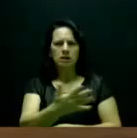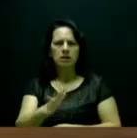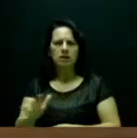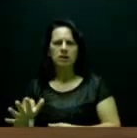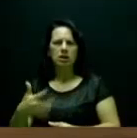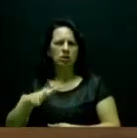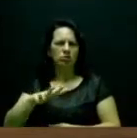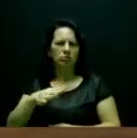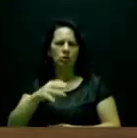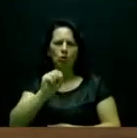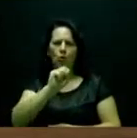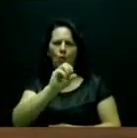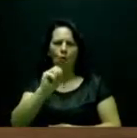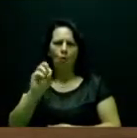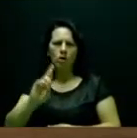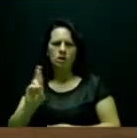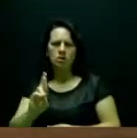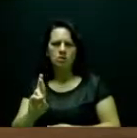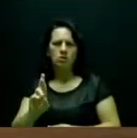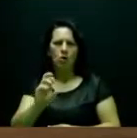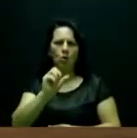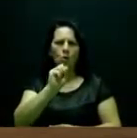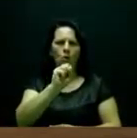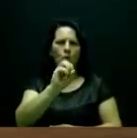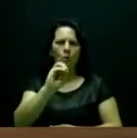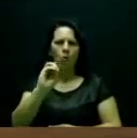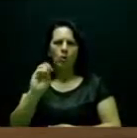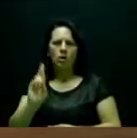de 800, se eu não me engano,